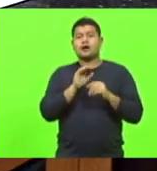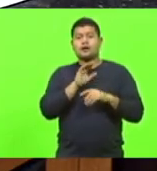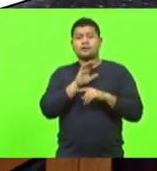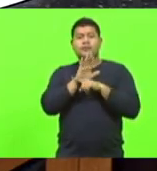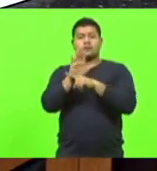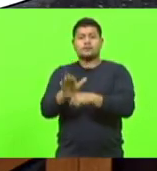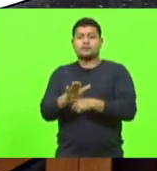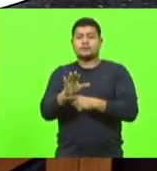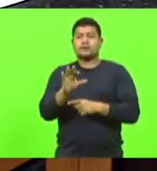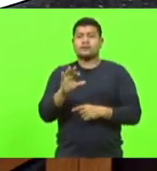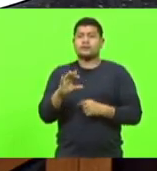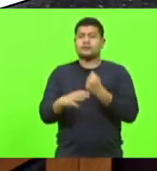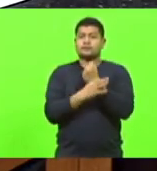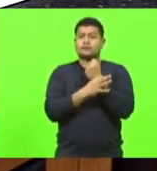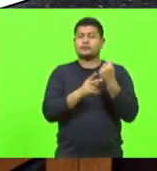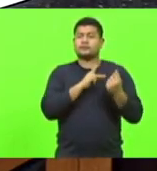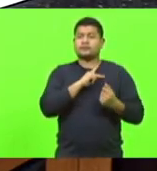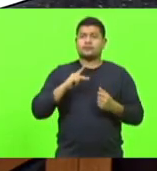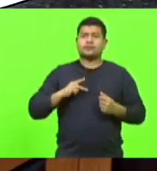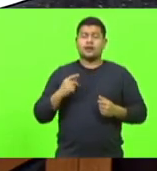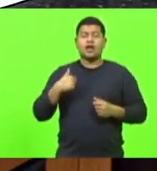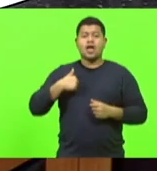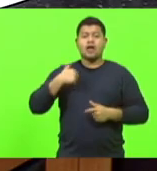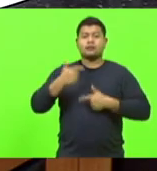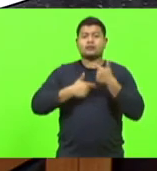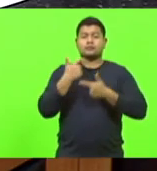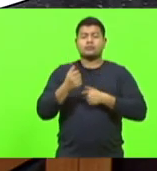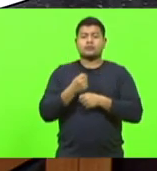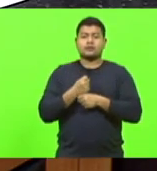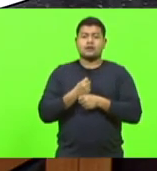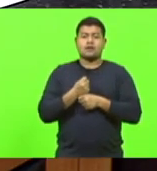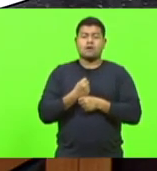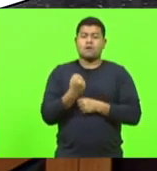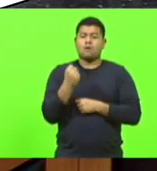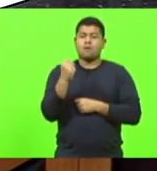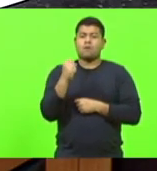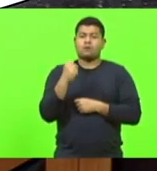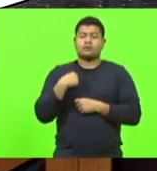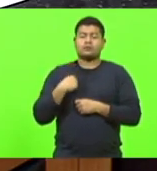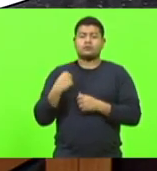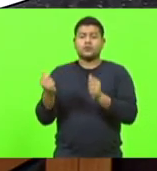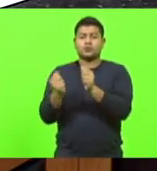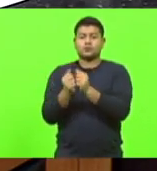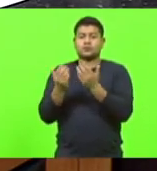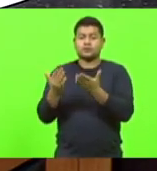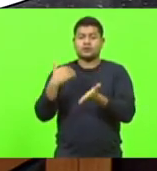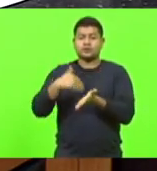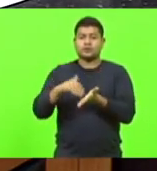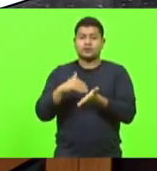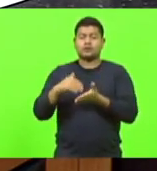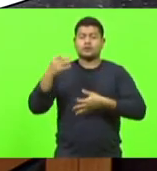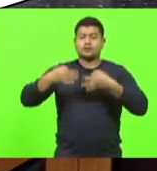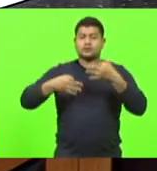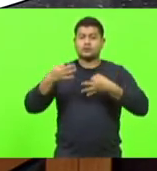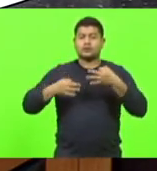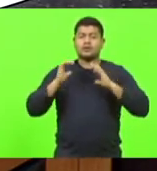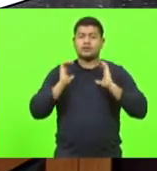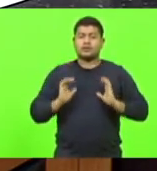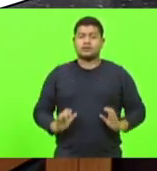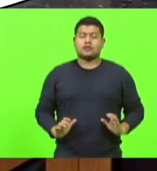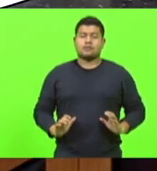senhor sabe tá por onde trabalhei 8 anos né um conjunto com eles na Secretaria de Justiça e cidadania